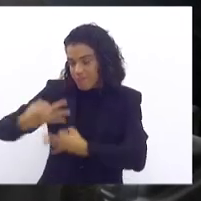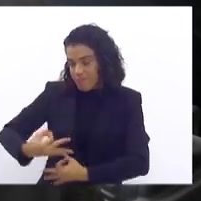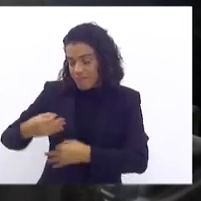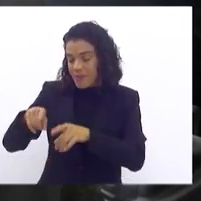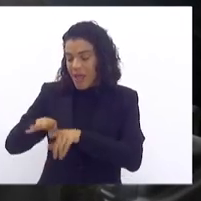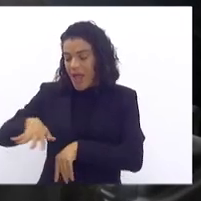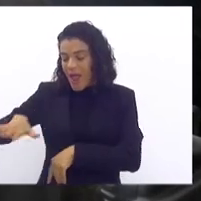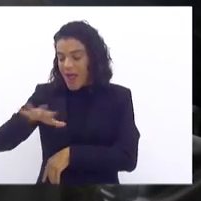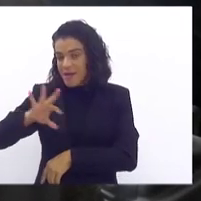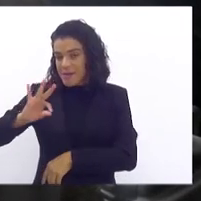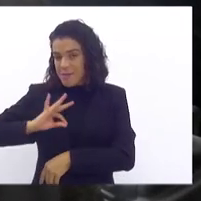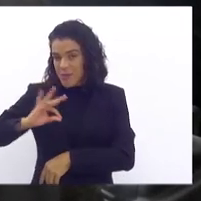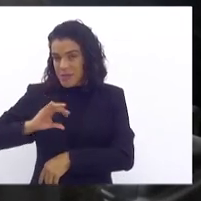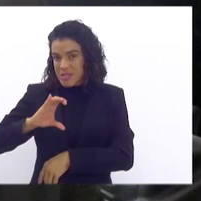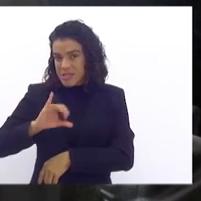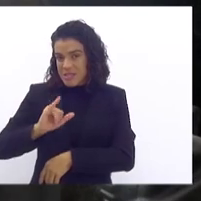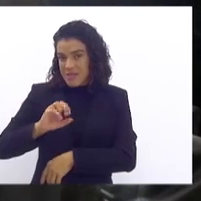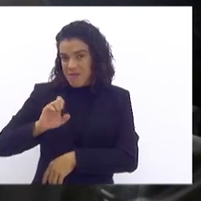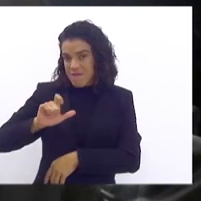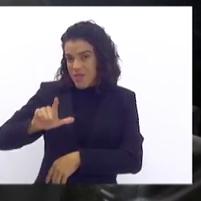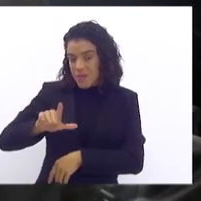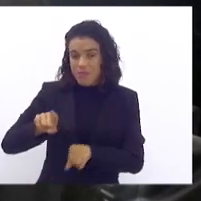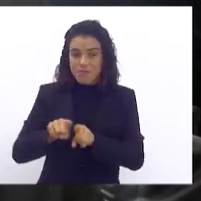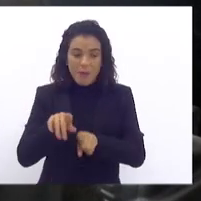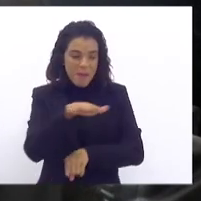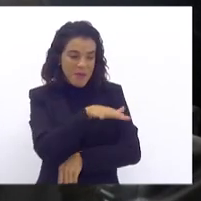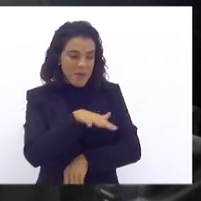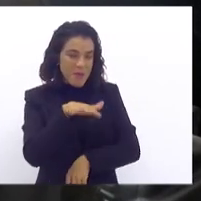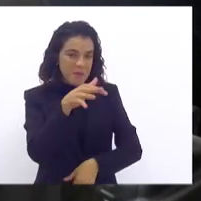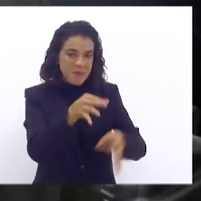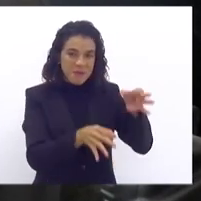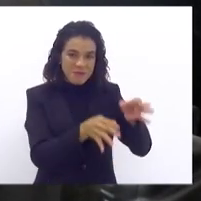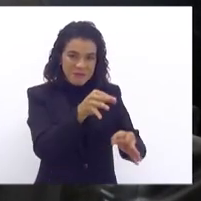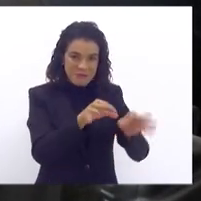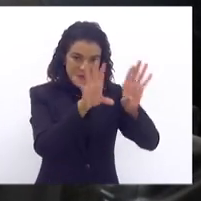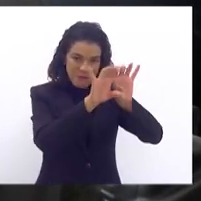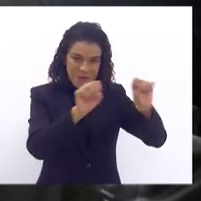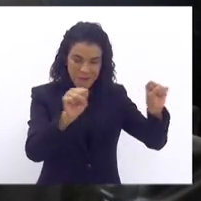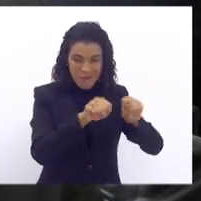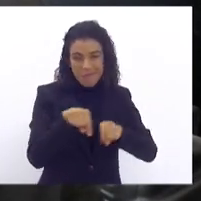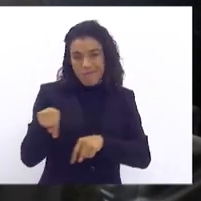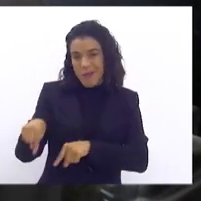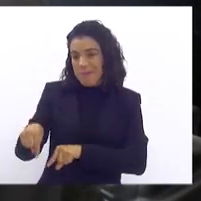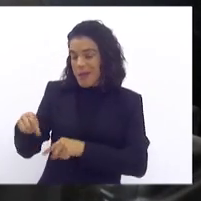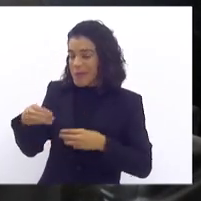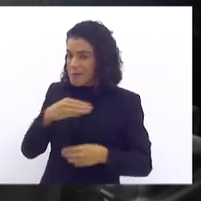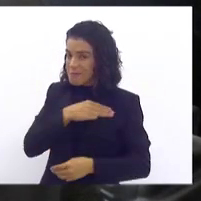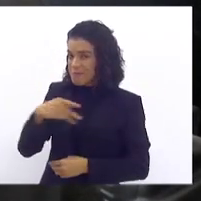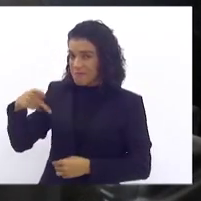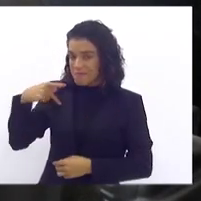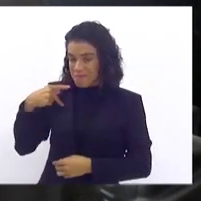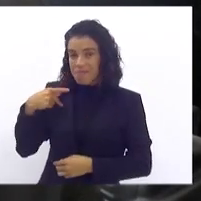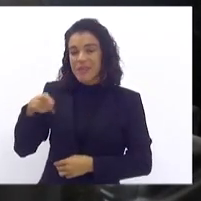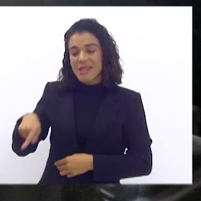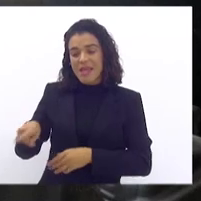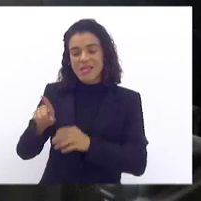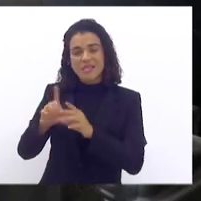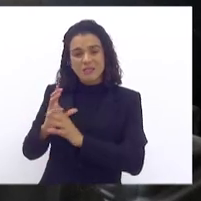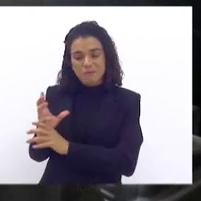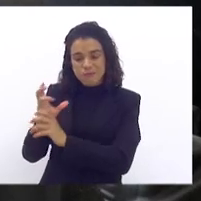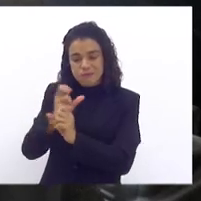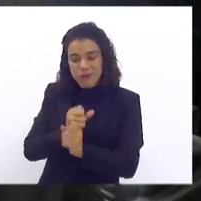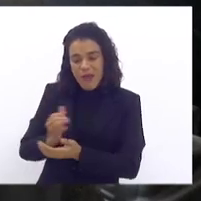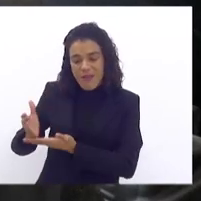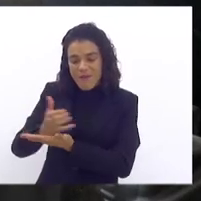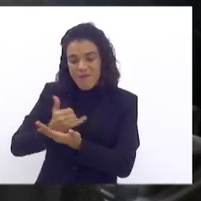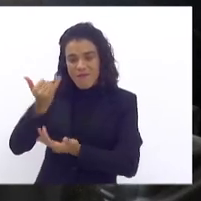âmbito da Polícia Civil, no âmbito do Tribunal de Justiça, no âmbito do Ministério Público, que essas estatísticas e esses dados,